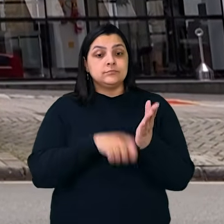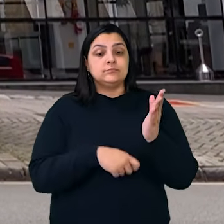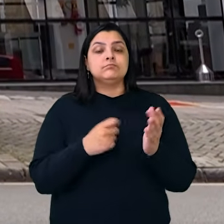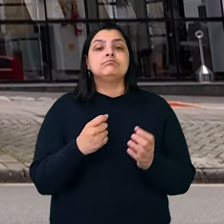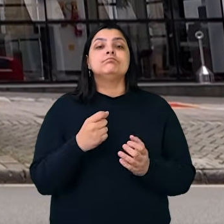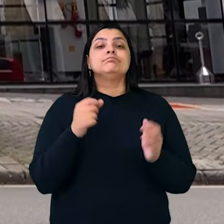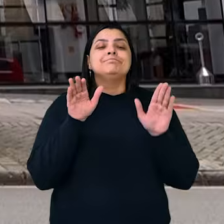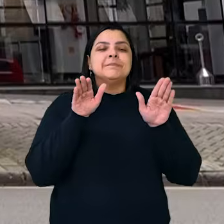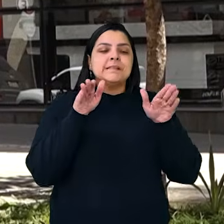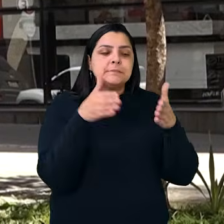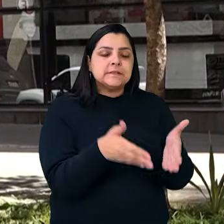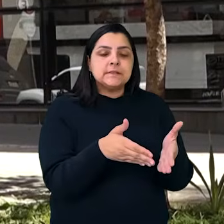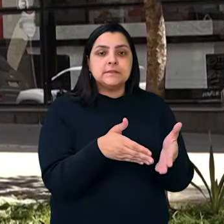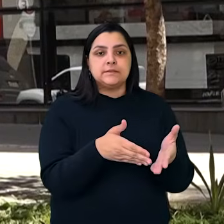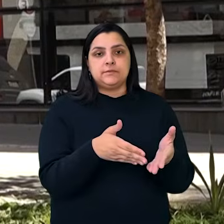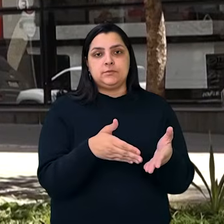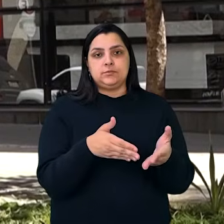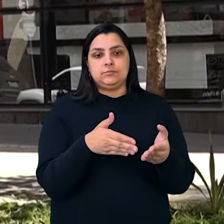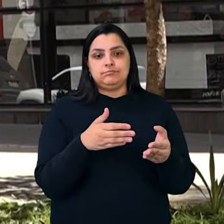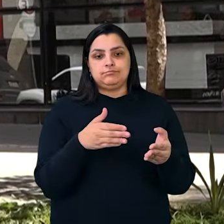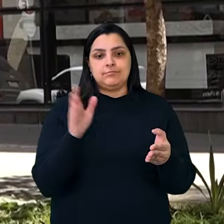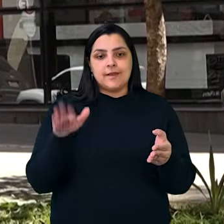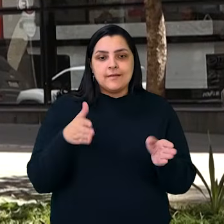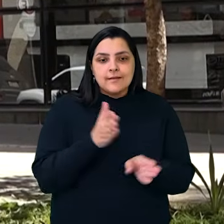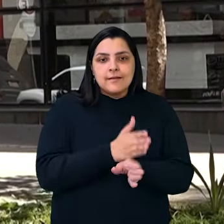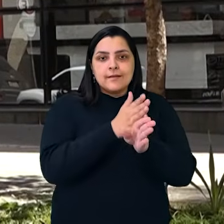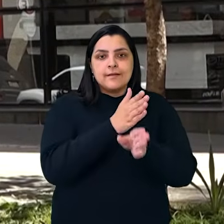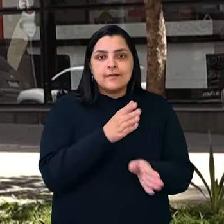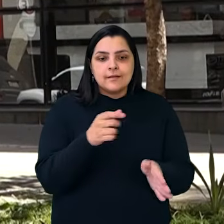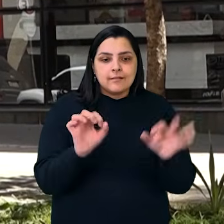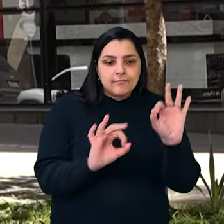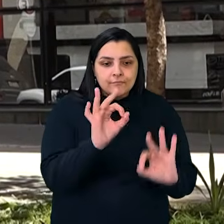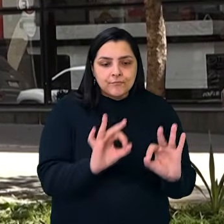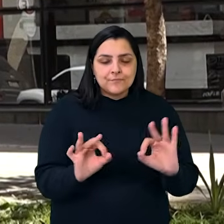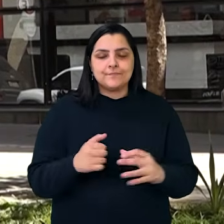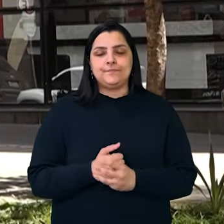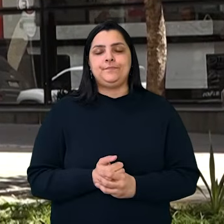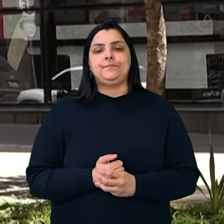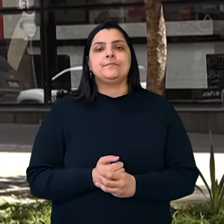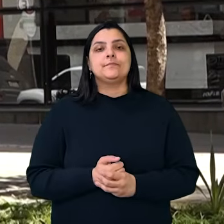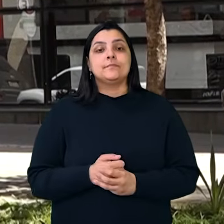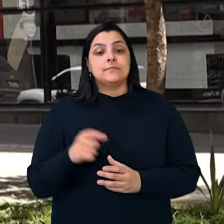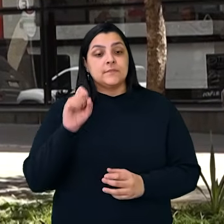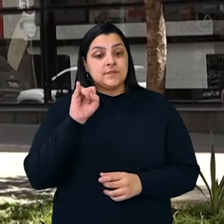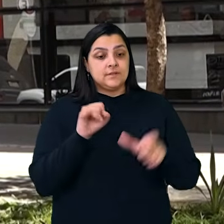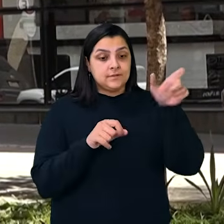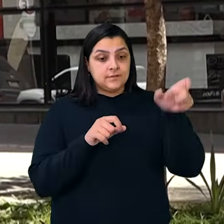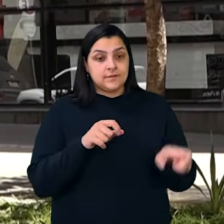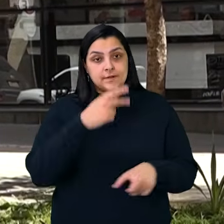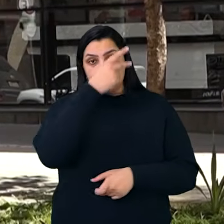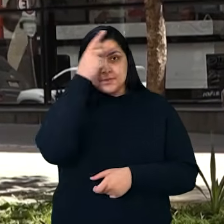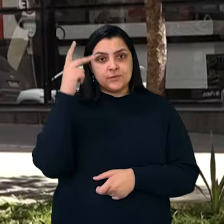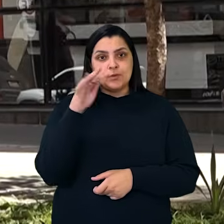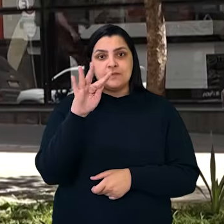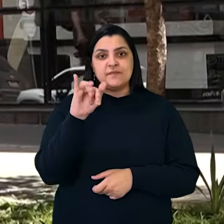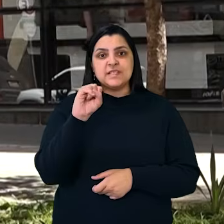um serviço específico, como empreiteiro. O regional considerou ainda que, pelo fato de a contratante ser pessoa física,